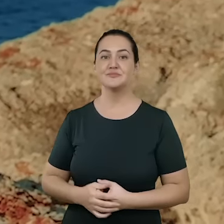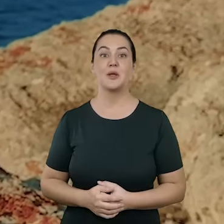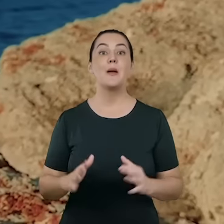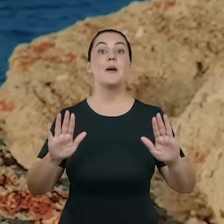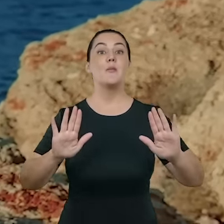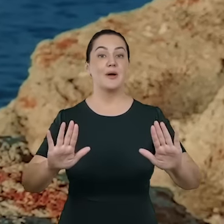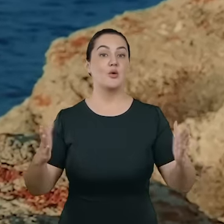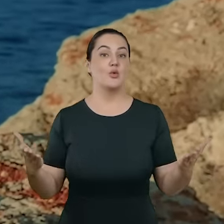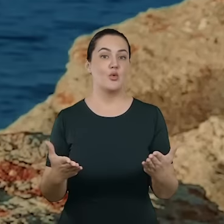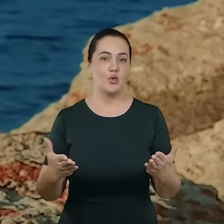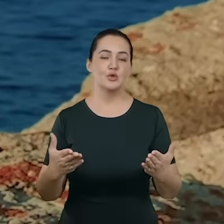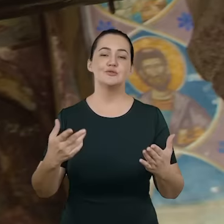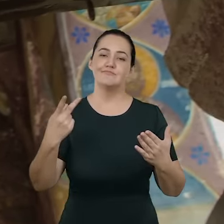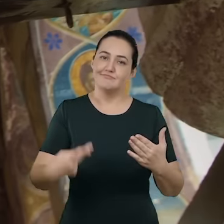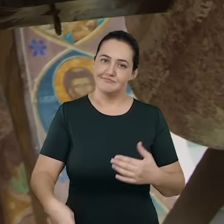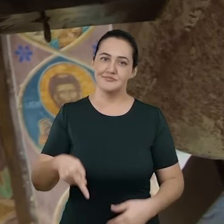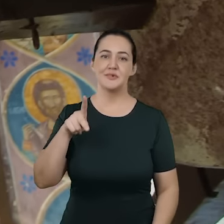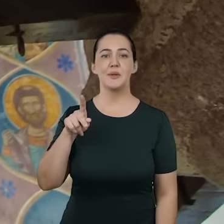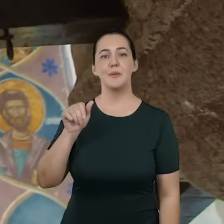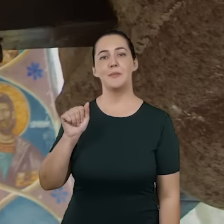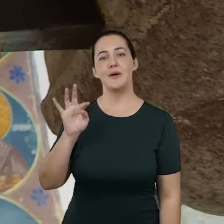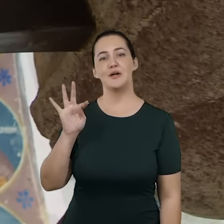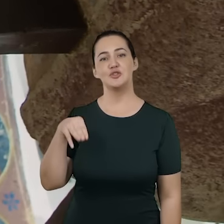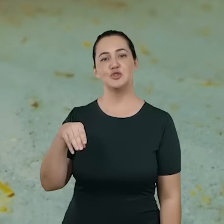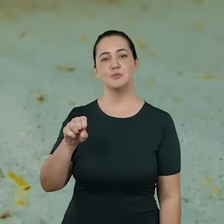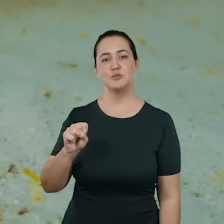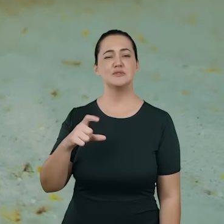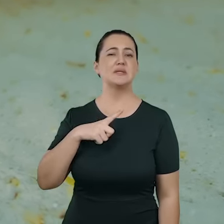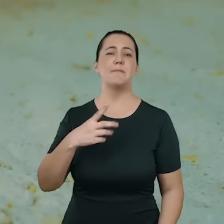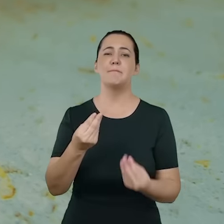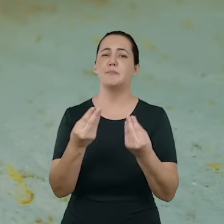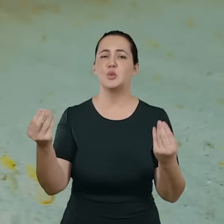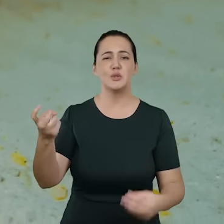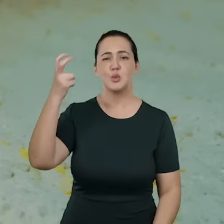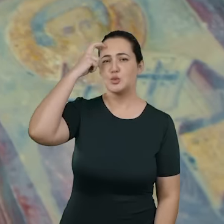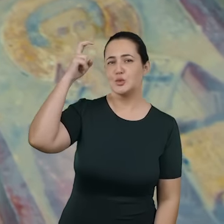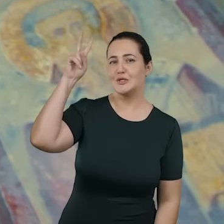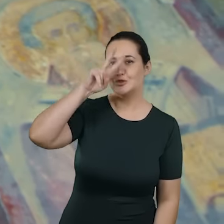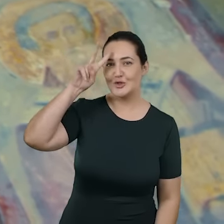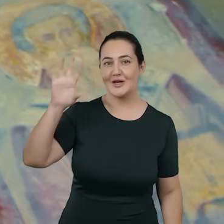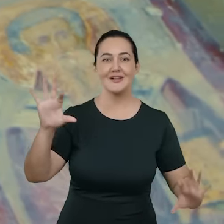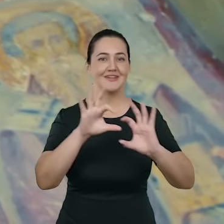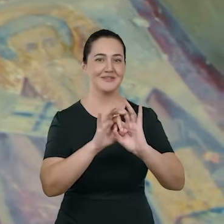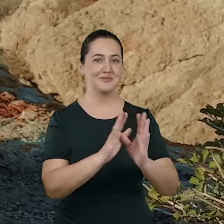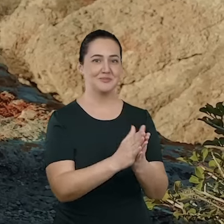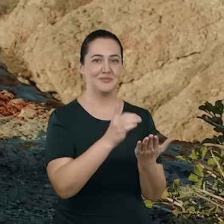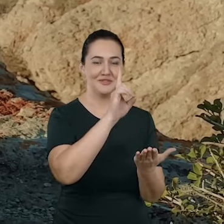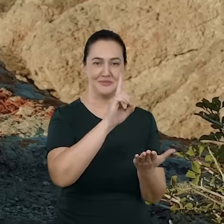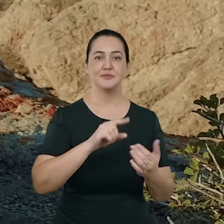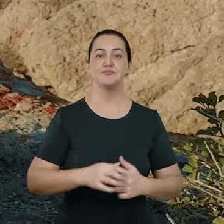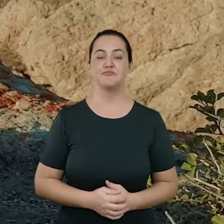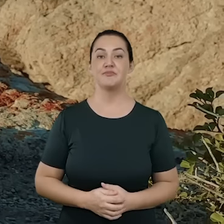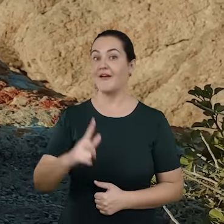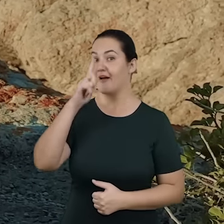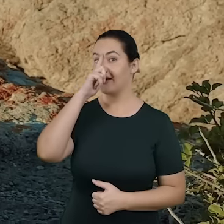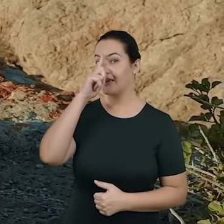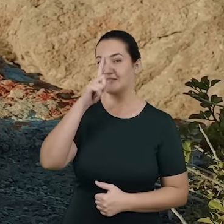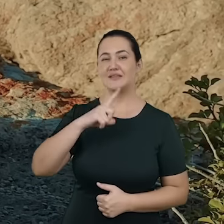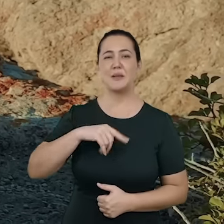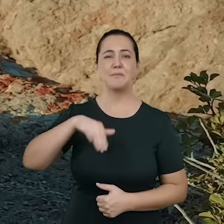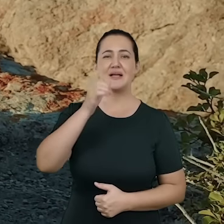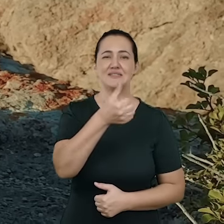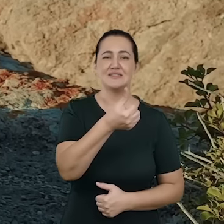Mas hoje nós chegamos em Patmos, que tem muita cultura e muita história, principalmente relacionada à Bíblia Sagrada. A Grécia tem aproximadamente